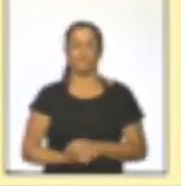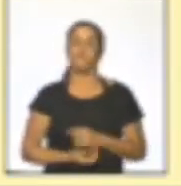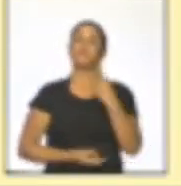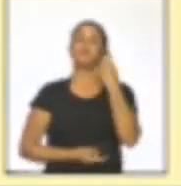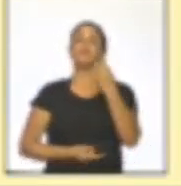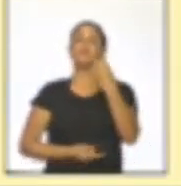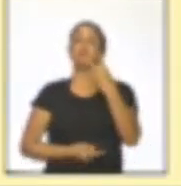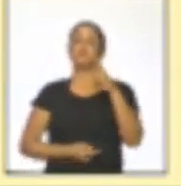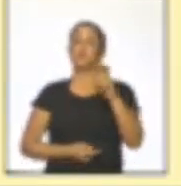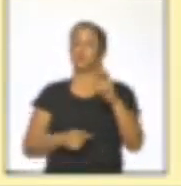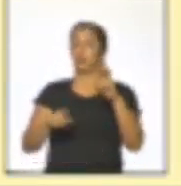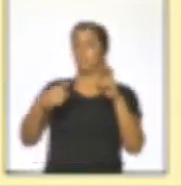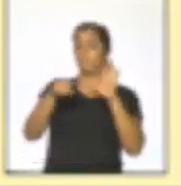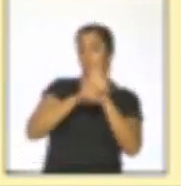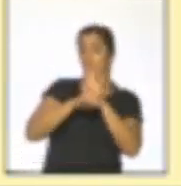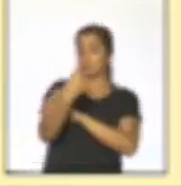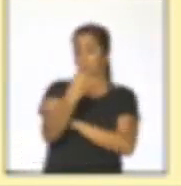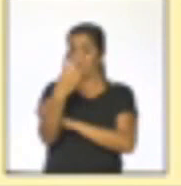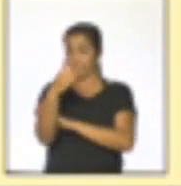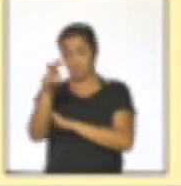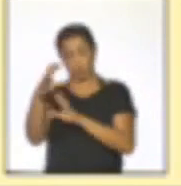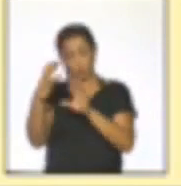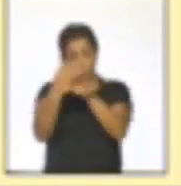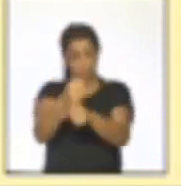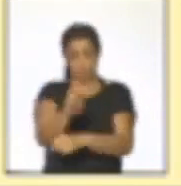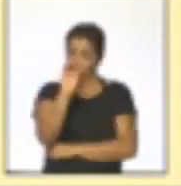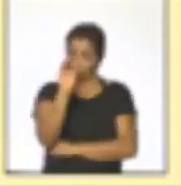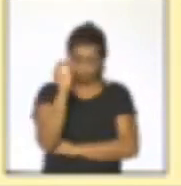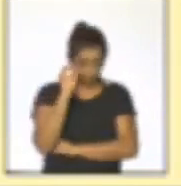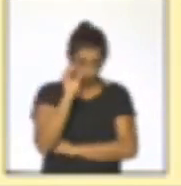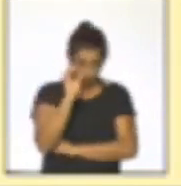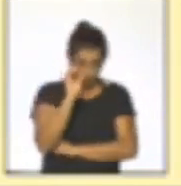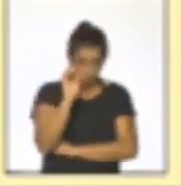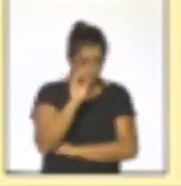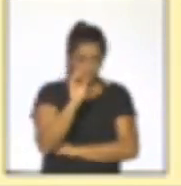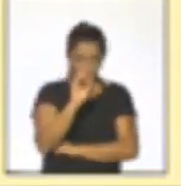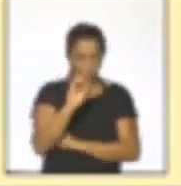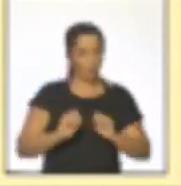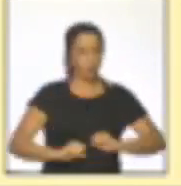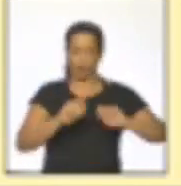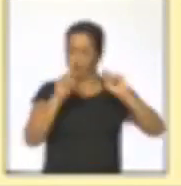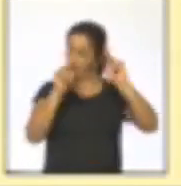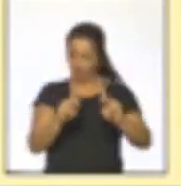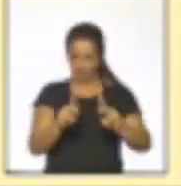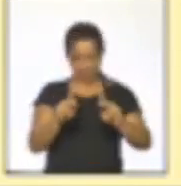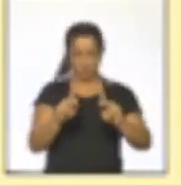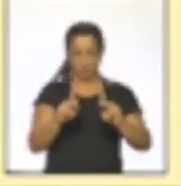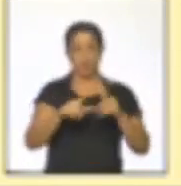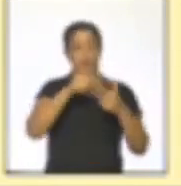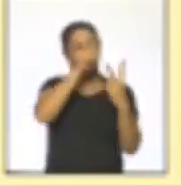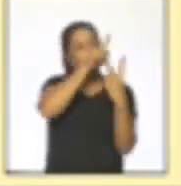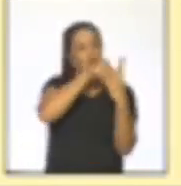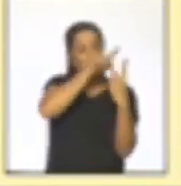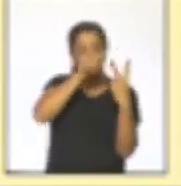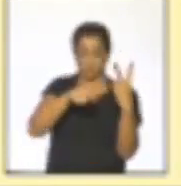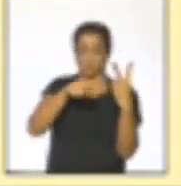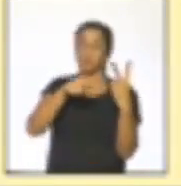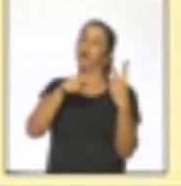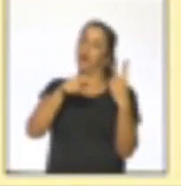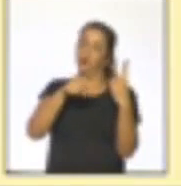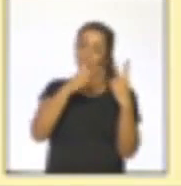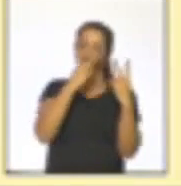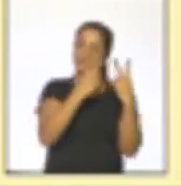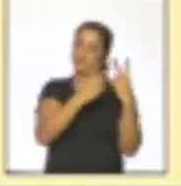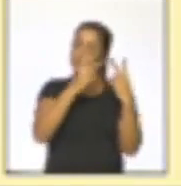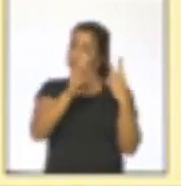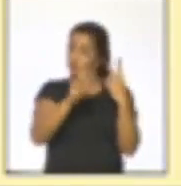125 menos 125 vai dar zero. Zerou a conta, acabou. Então, a raiz quadrada de